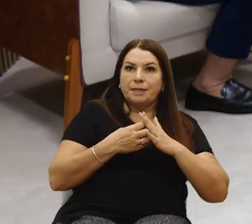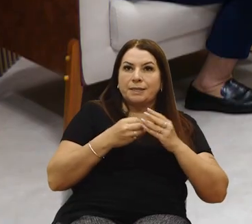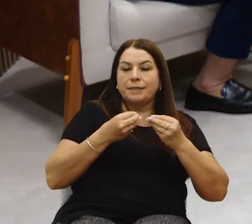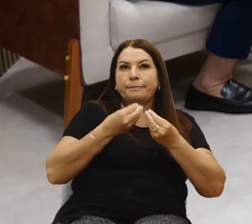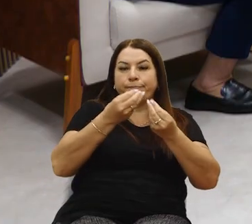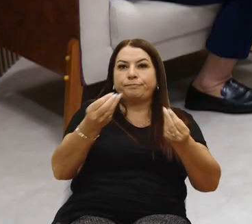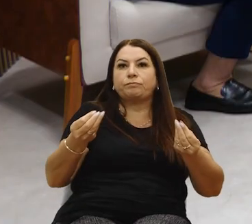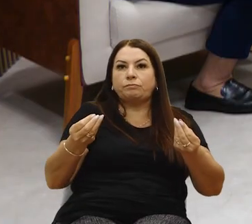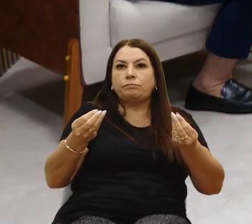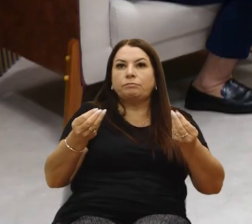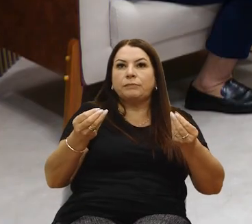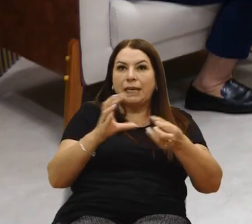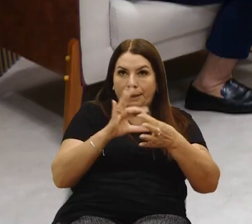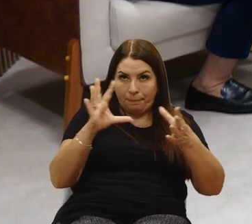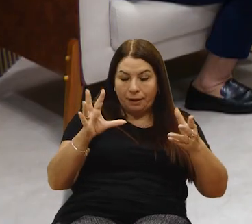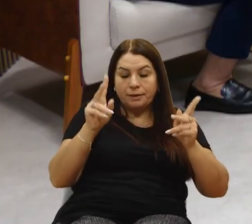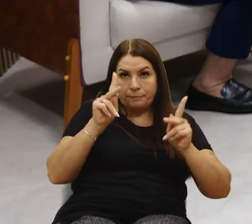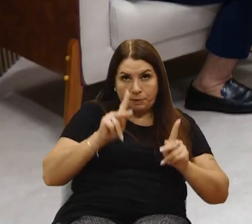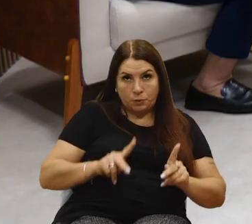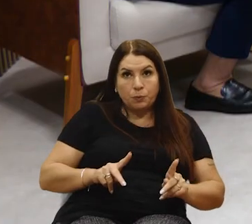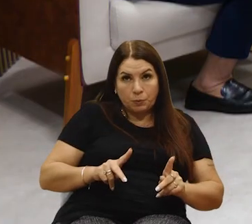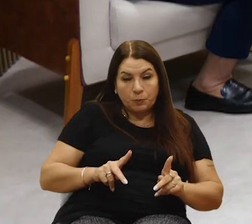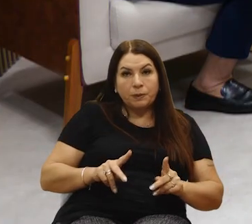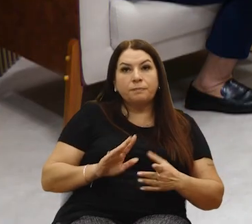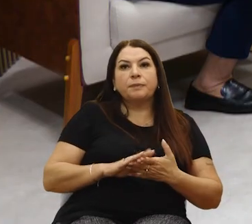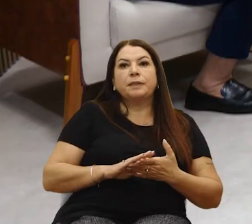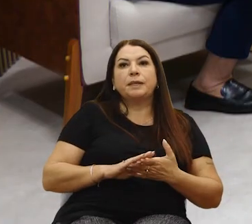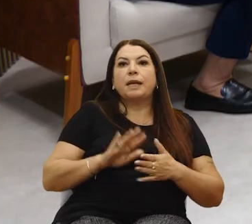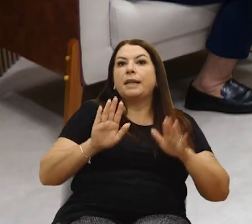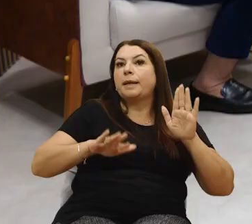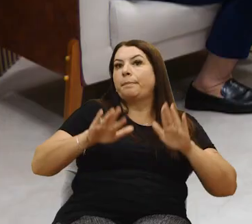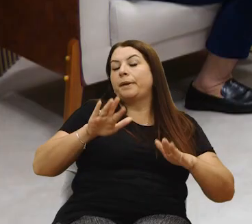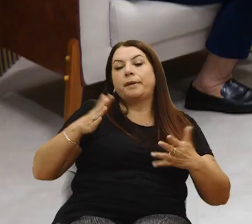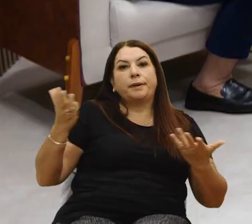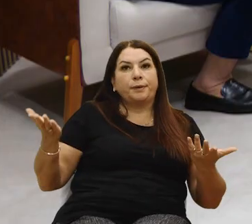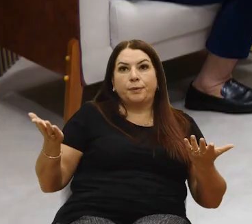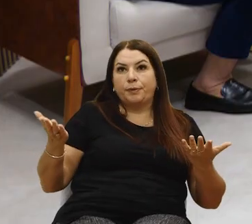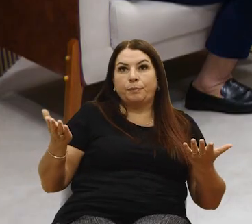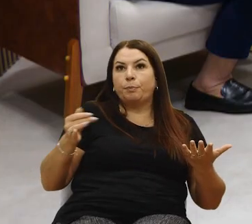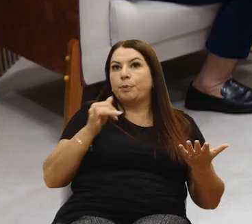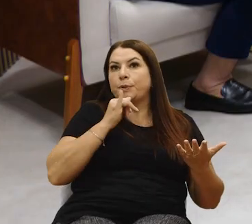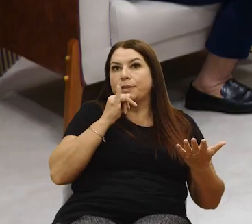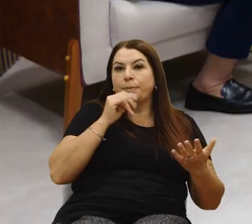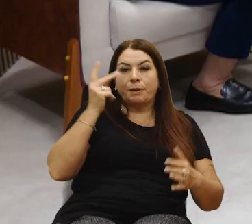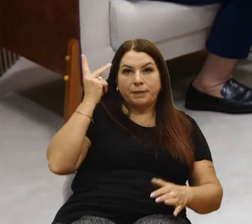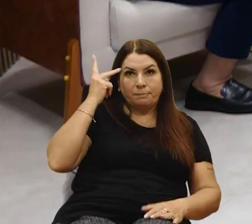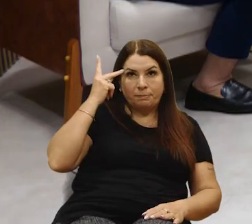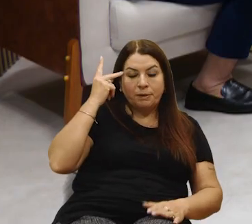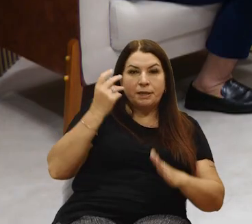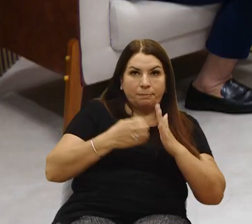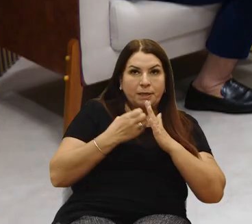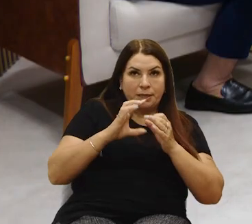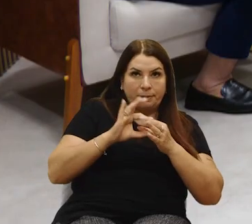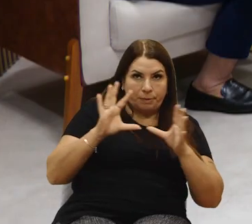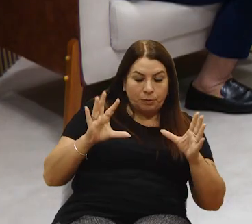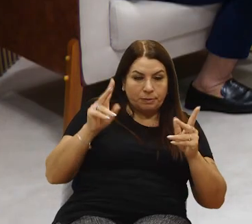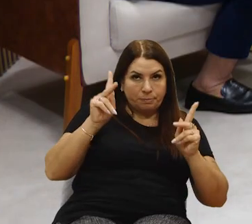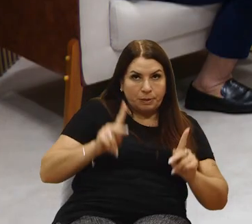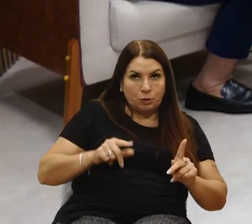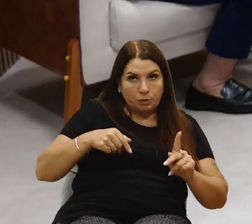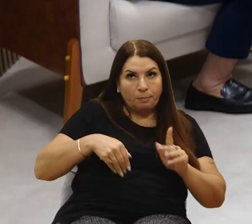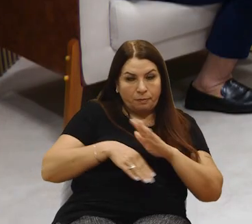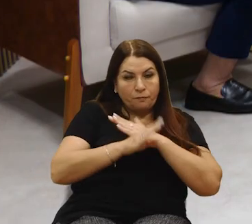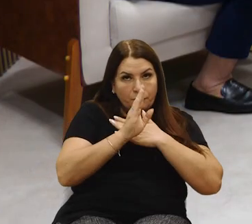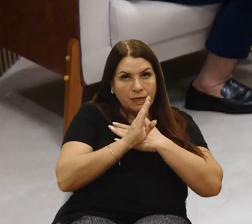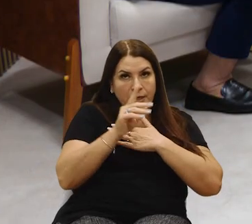cede, libera as pessoas, né? Então, dependendo, por exemplo, para São Paulo, a empresa liberou as pessoas para